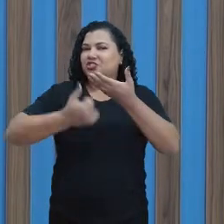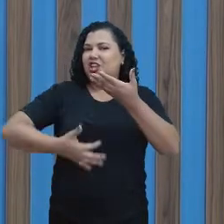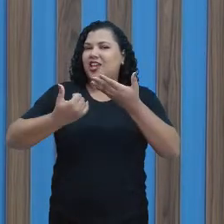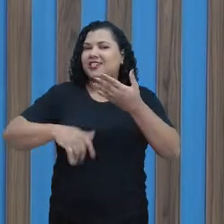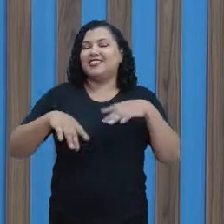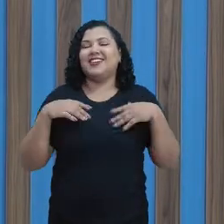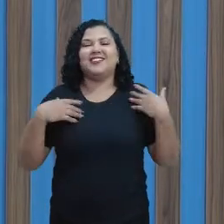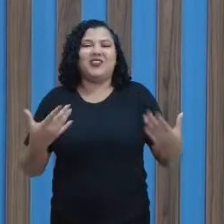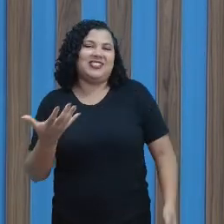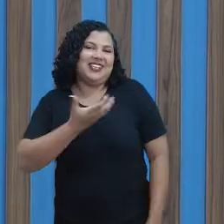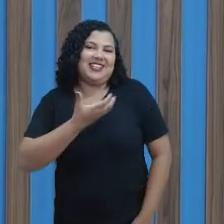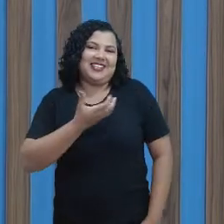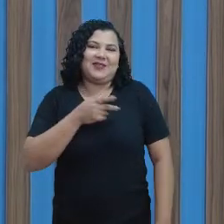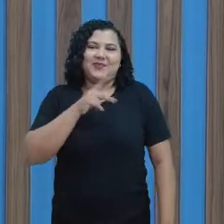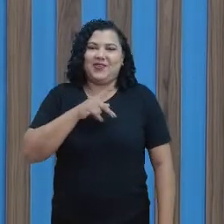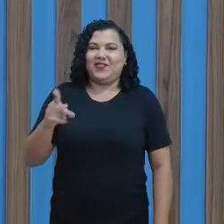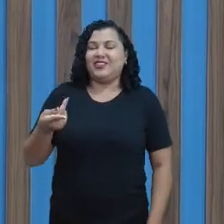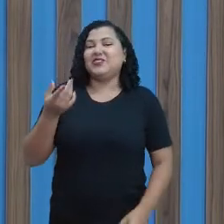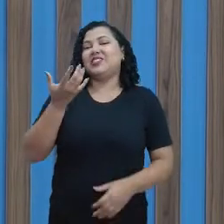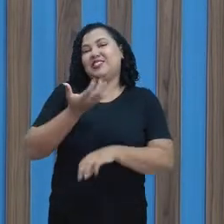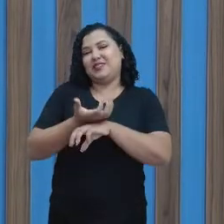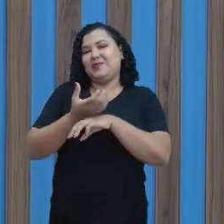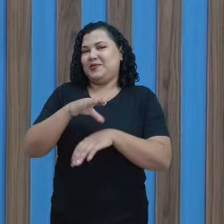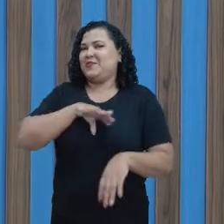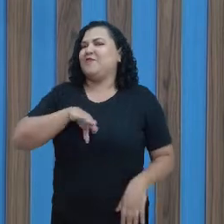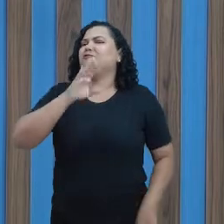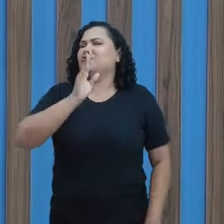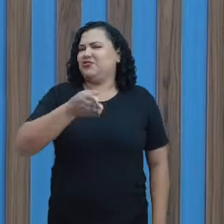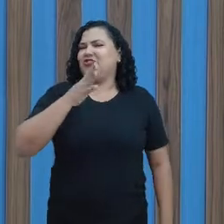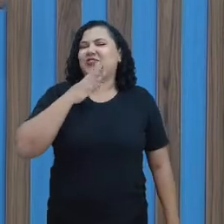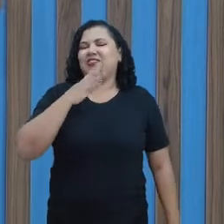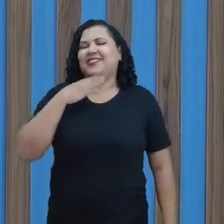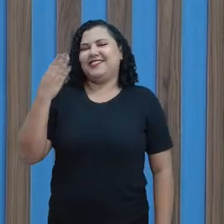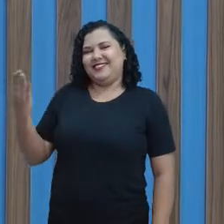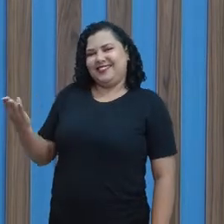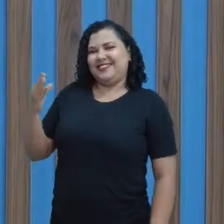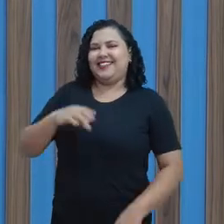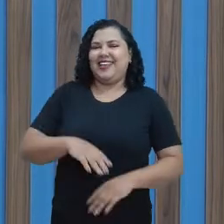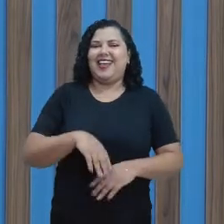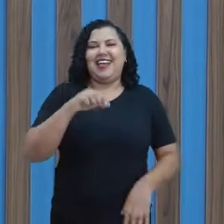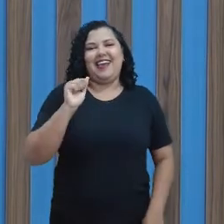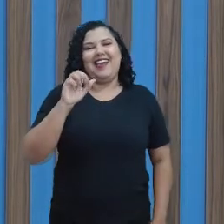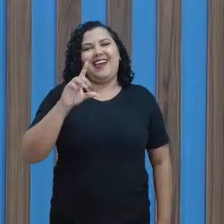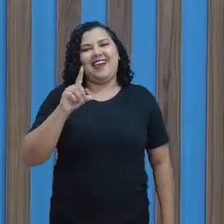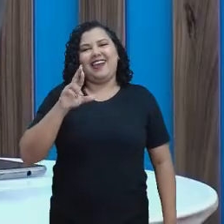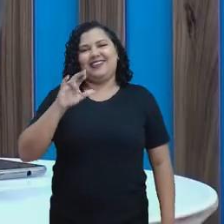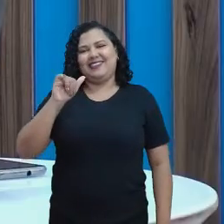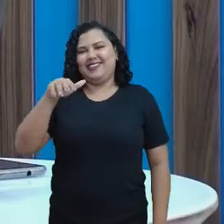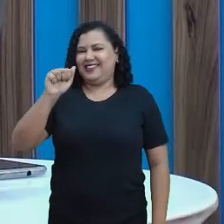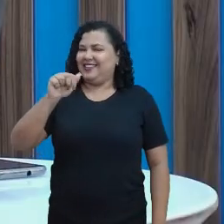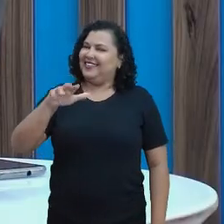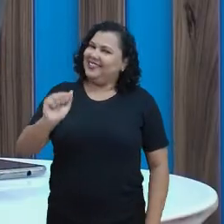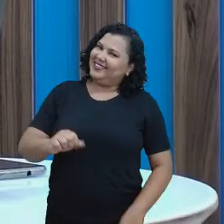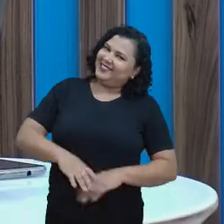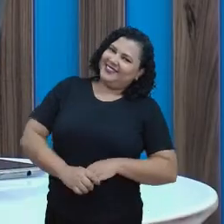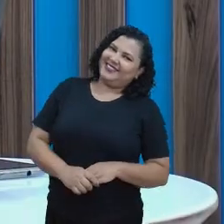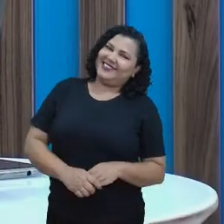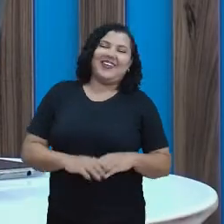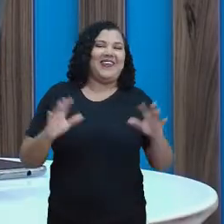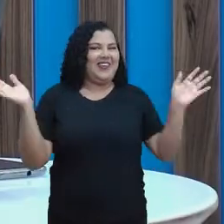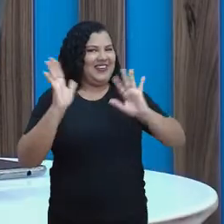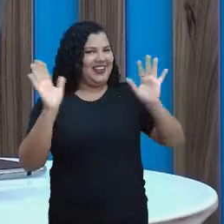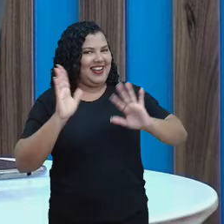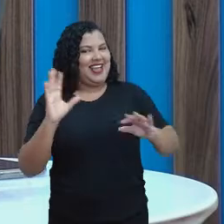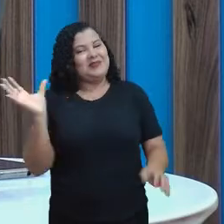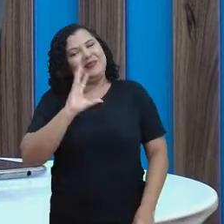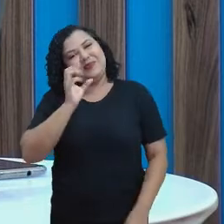nossa queridíssima professora de língua portuguesa, que vocês já conhecem, professora Adriana Maria. Vamos dar um oizinho para ela lá? Olá,